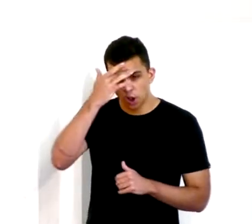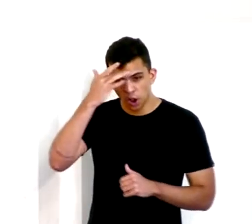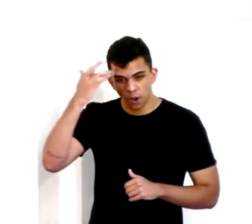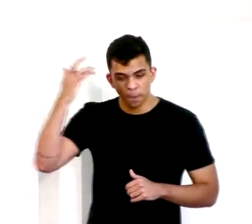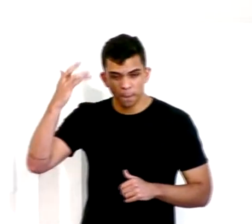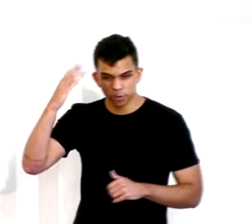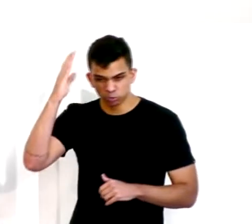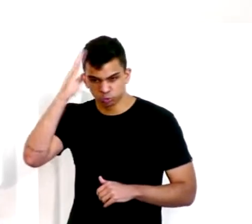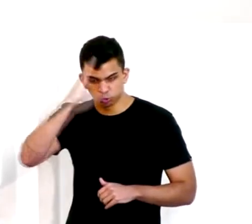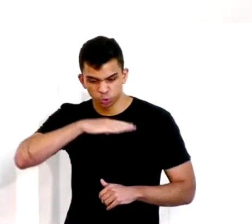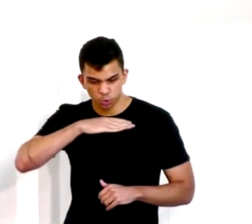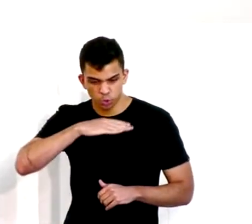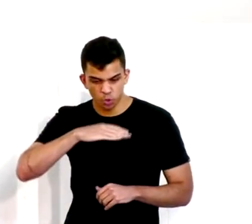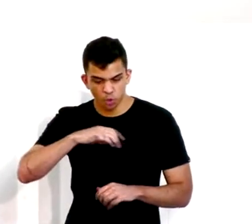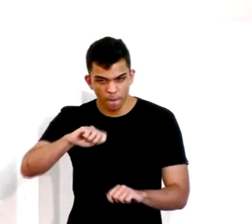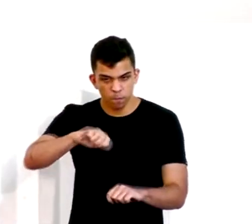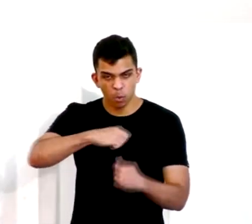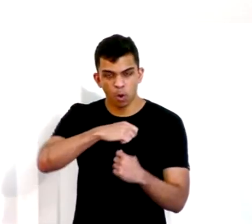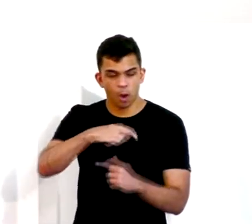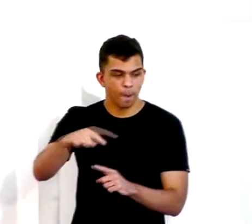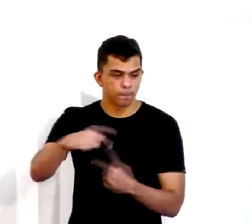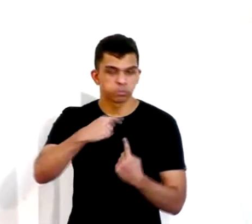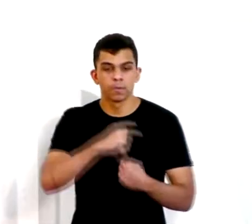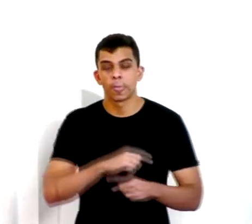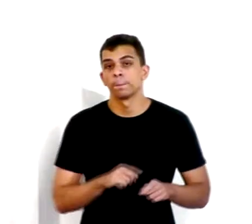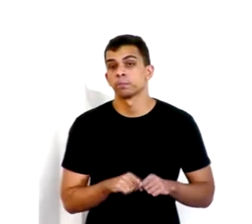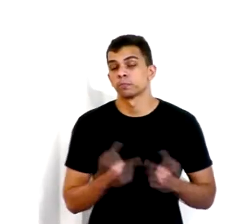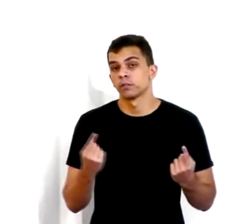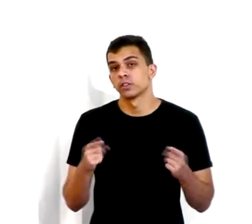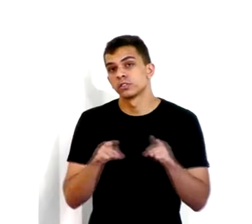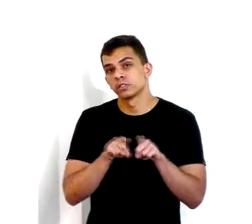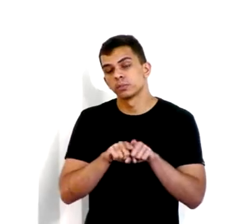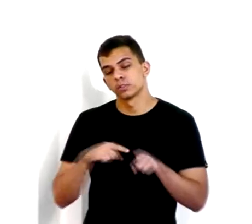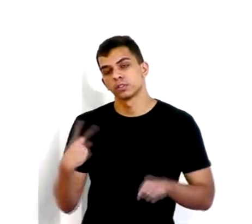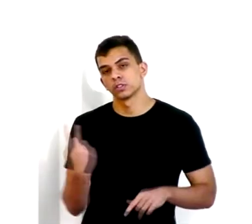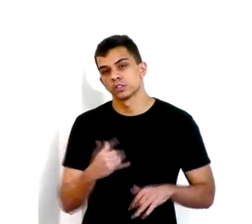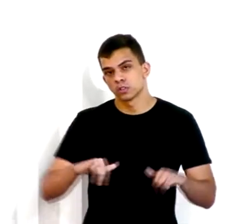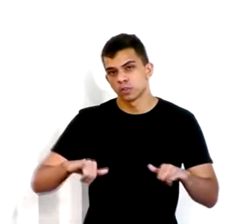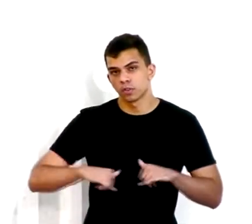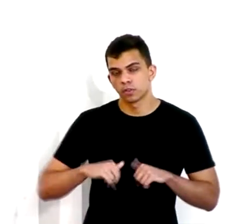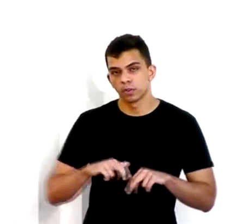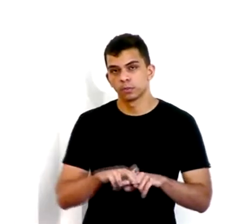malvadas, mas nós podemos sofrer por causa da nossa